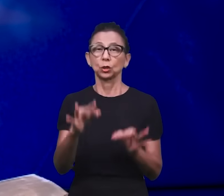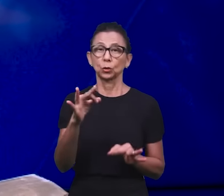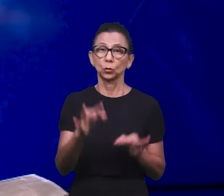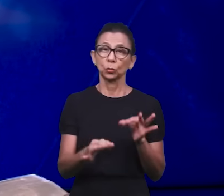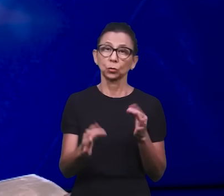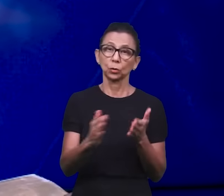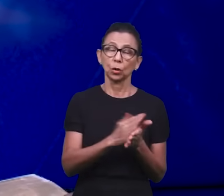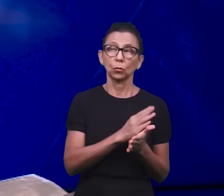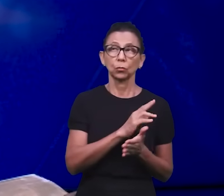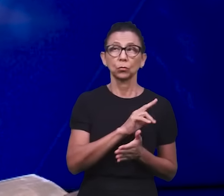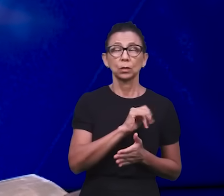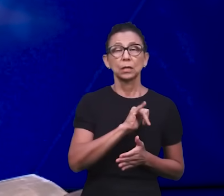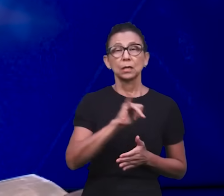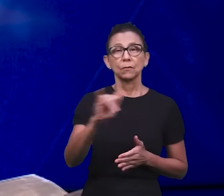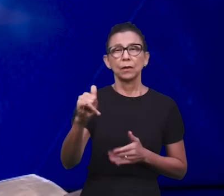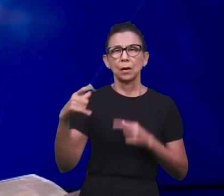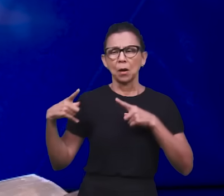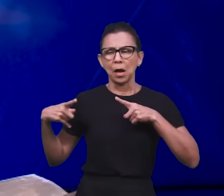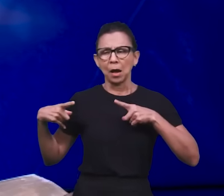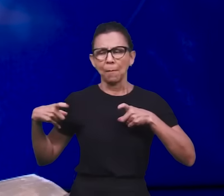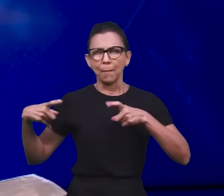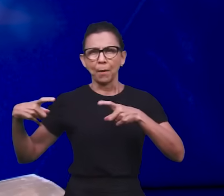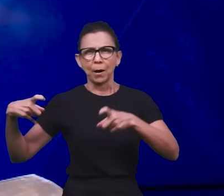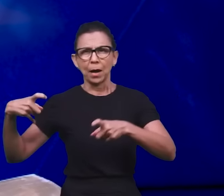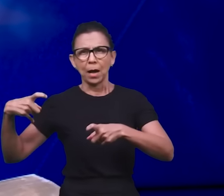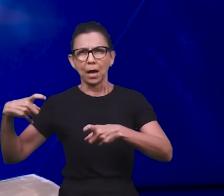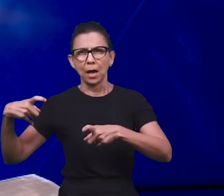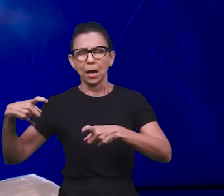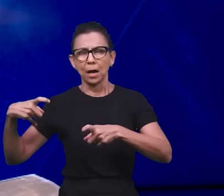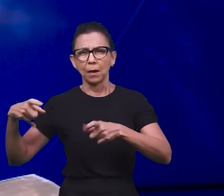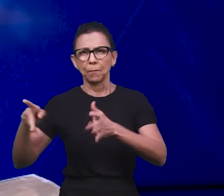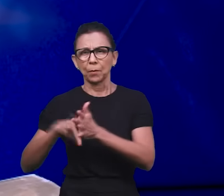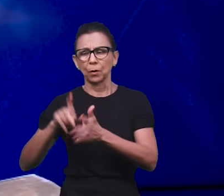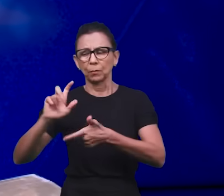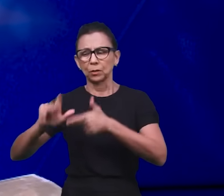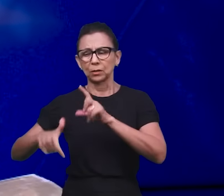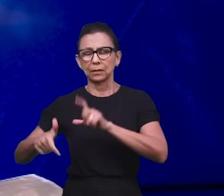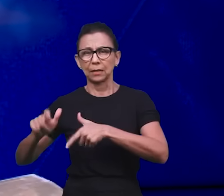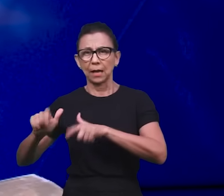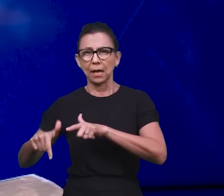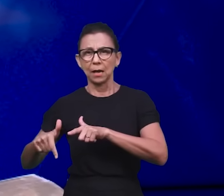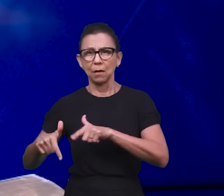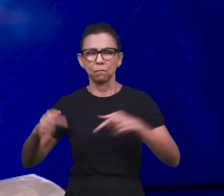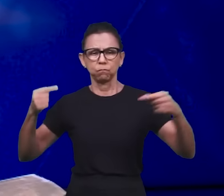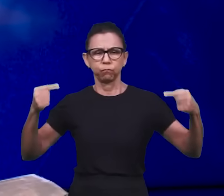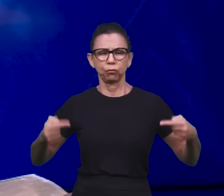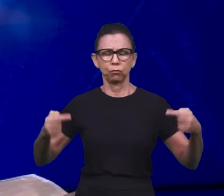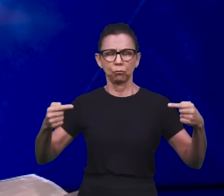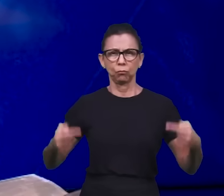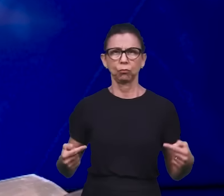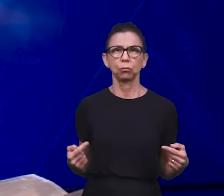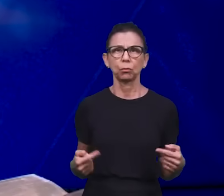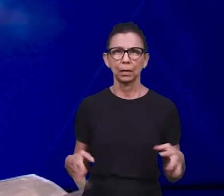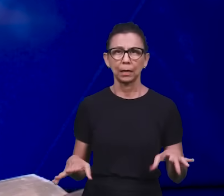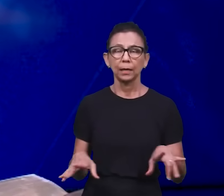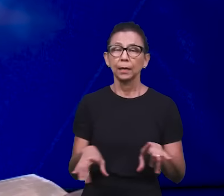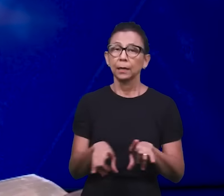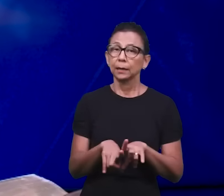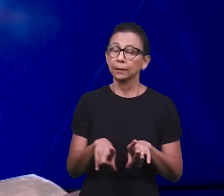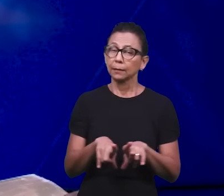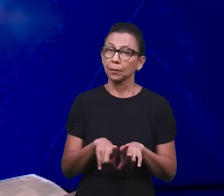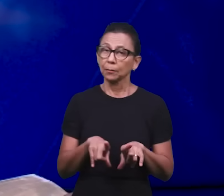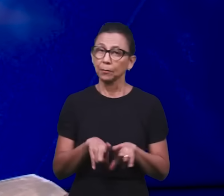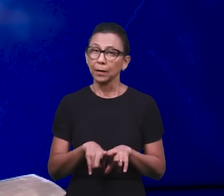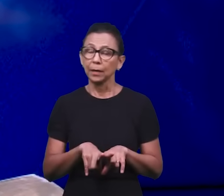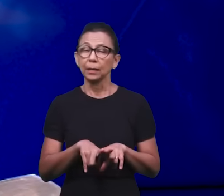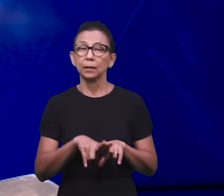de o Armagedon de Israel. Segundo, a expressão do profeta Joel quando ele fala: lançai a foice